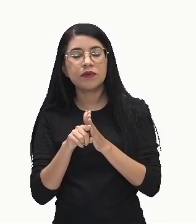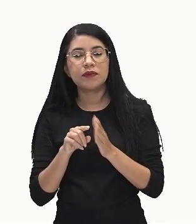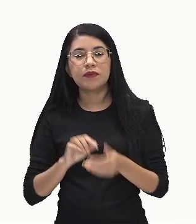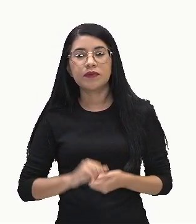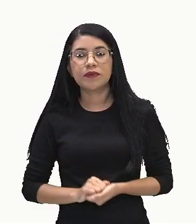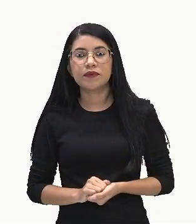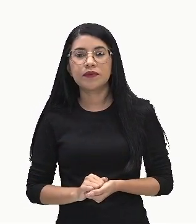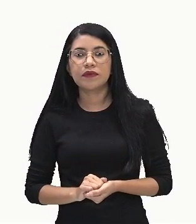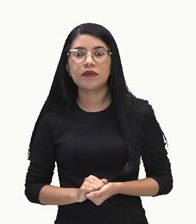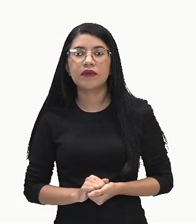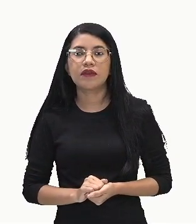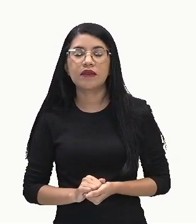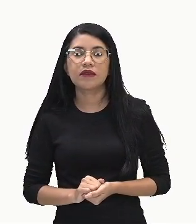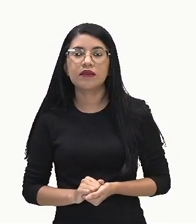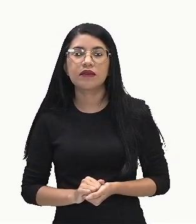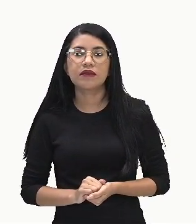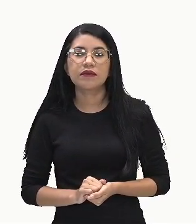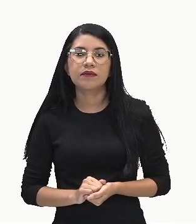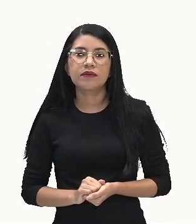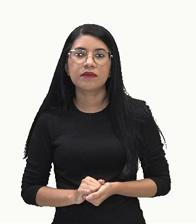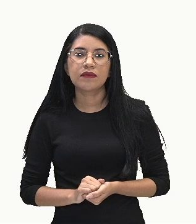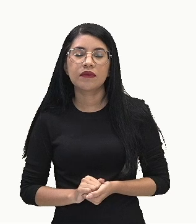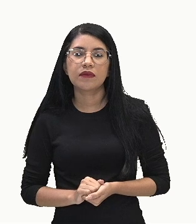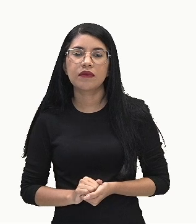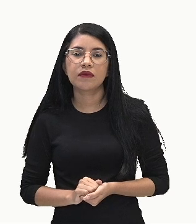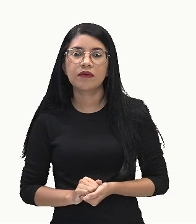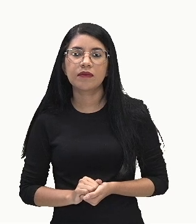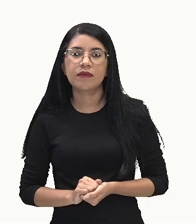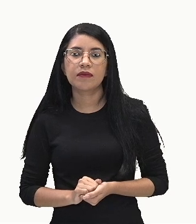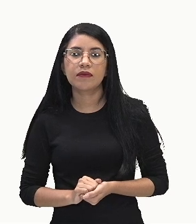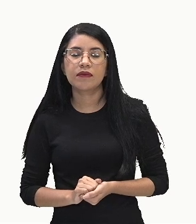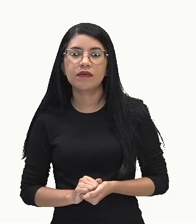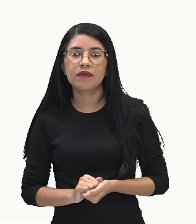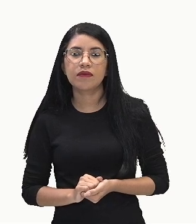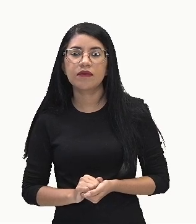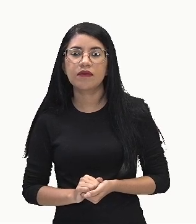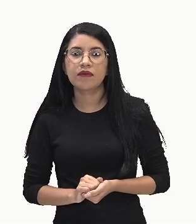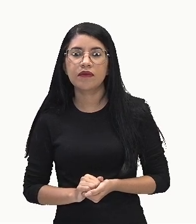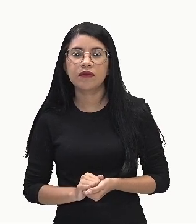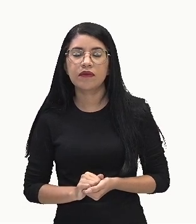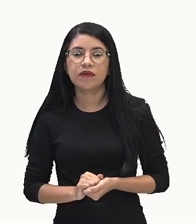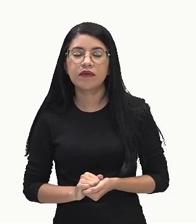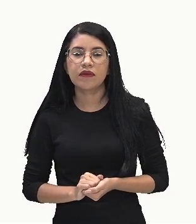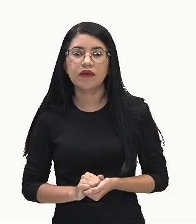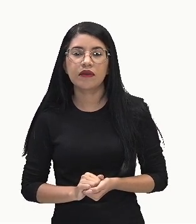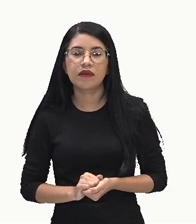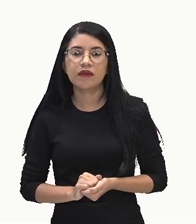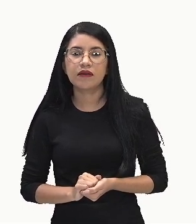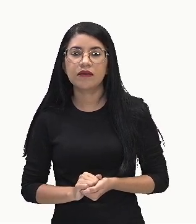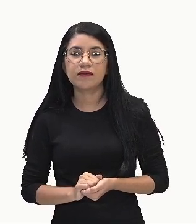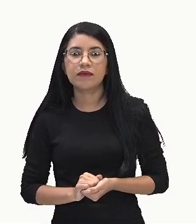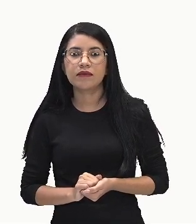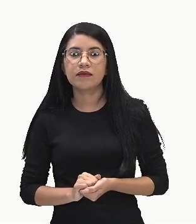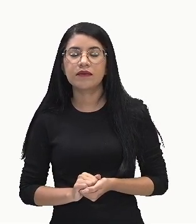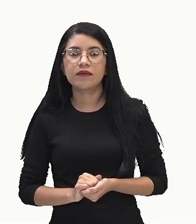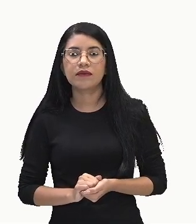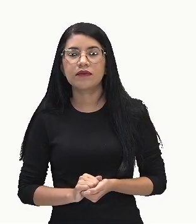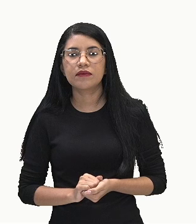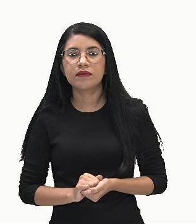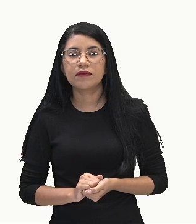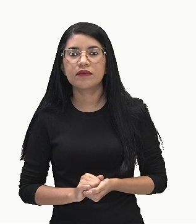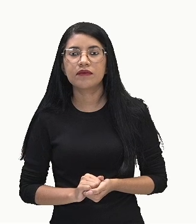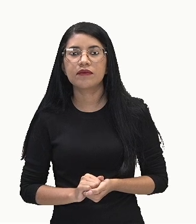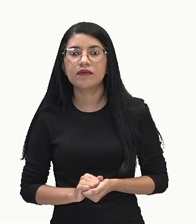for oferecido aqui de valores nesse triângulo, a gente vai trabalhar